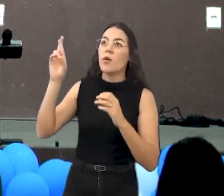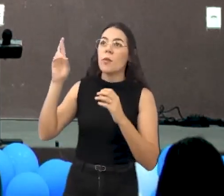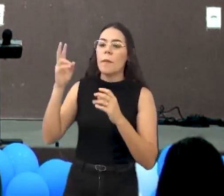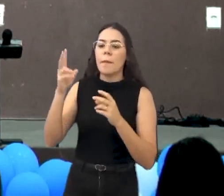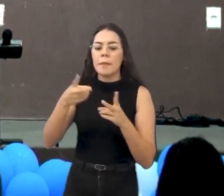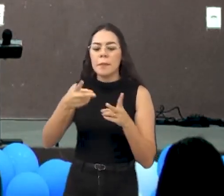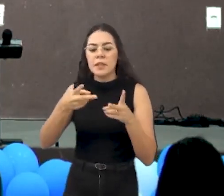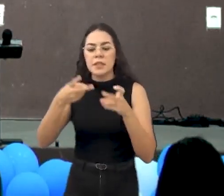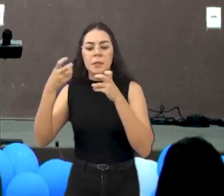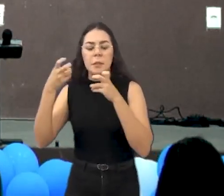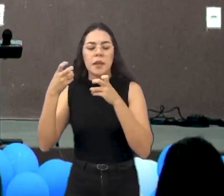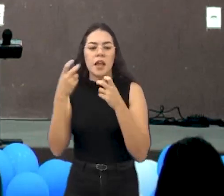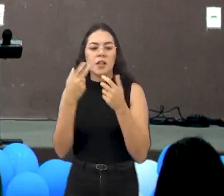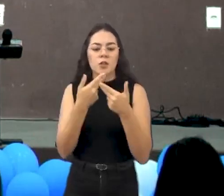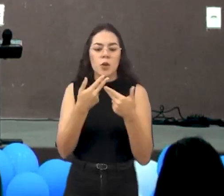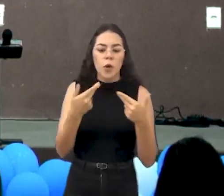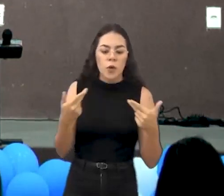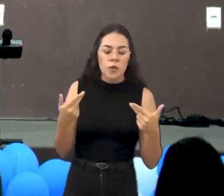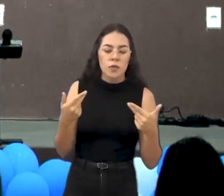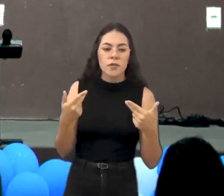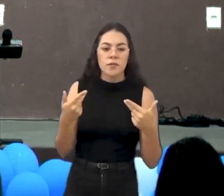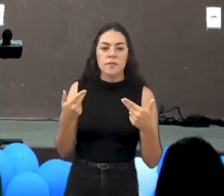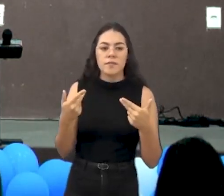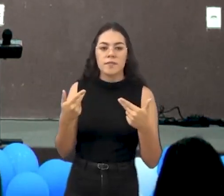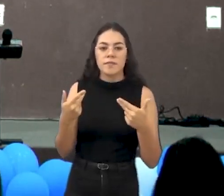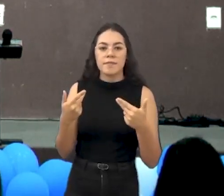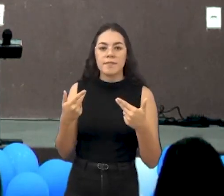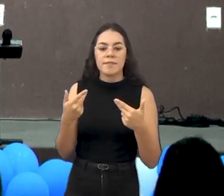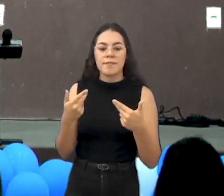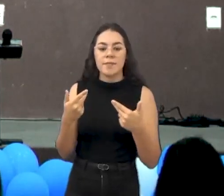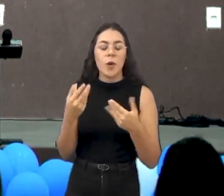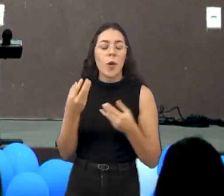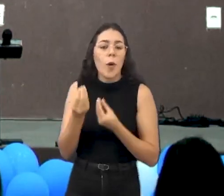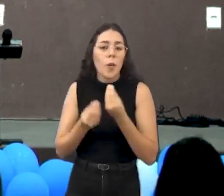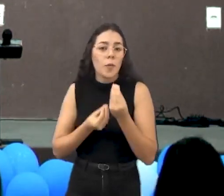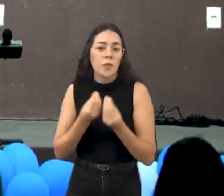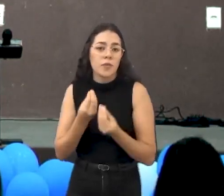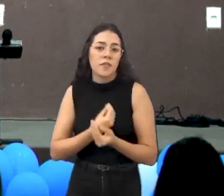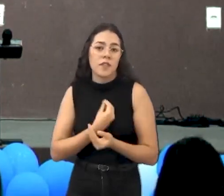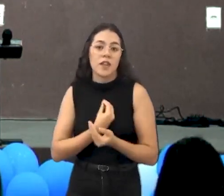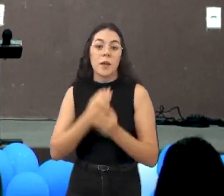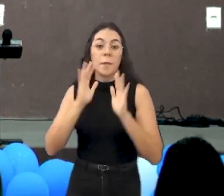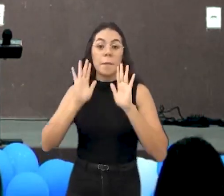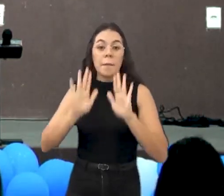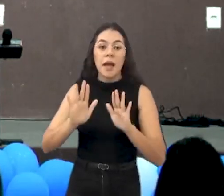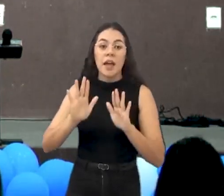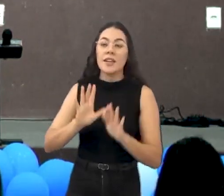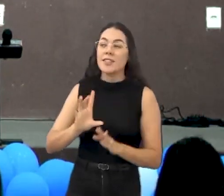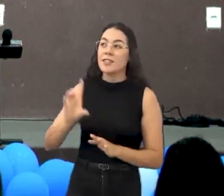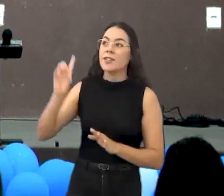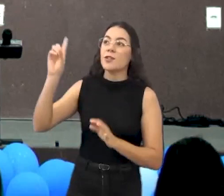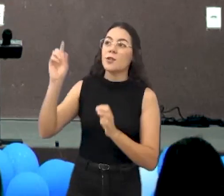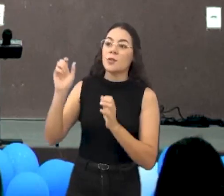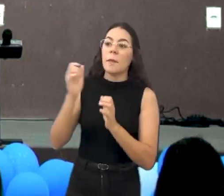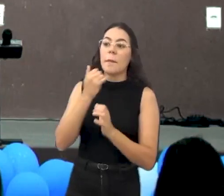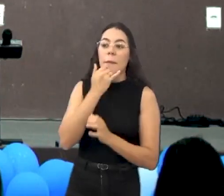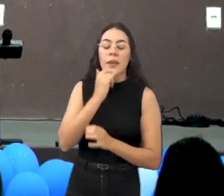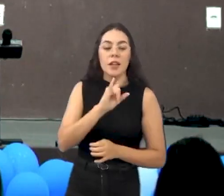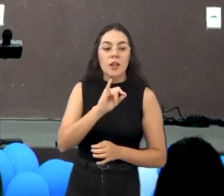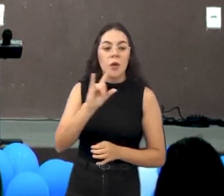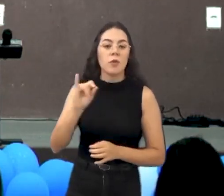as iniquidades, Senhor, quem subsistirá? Mas contigo está o perdão, para que